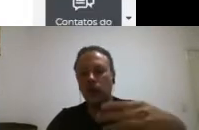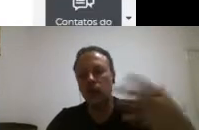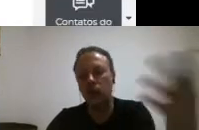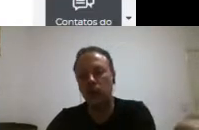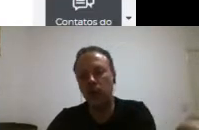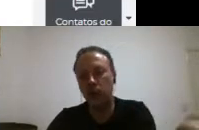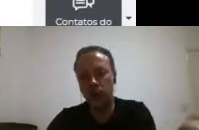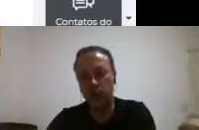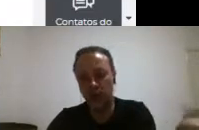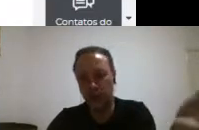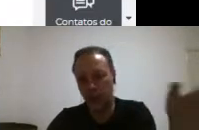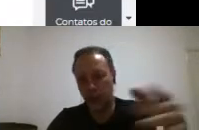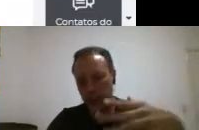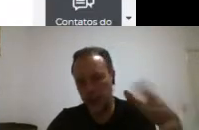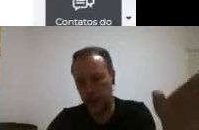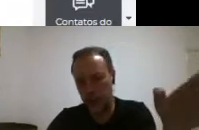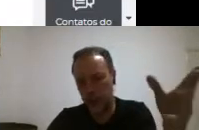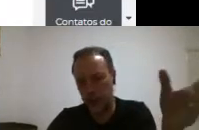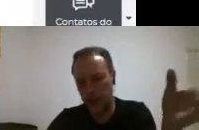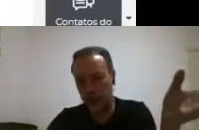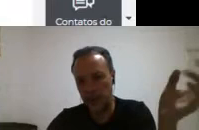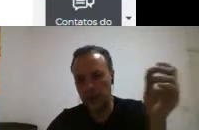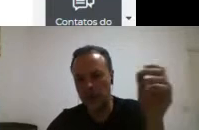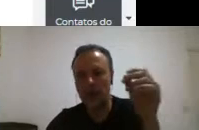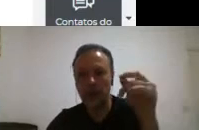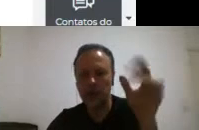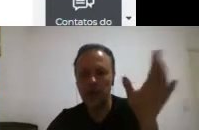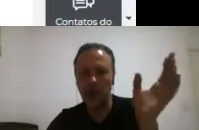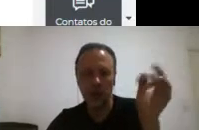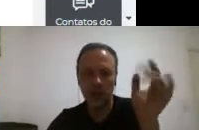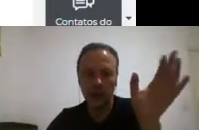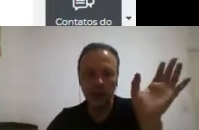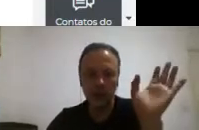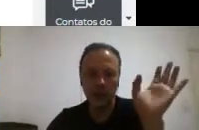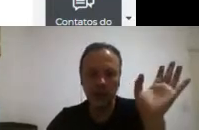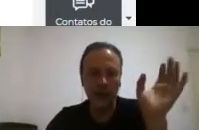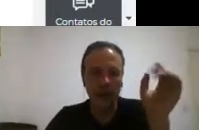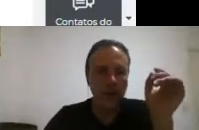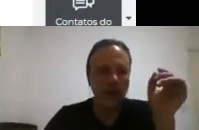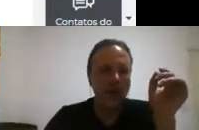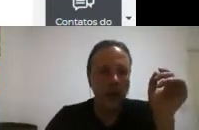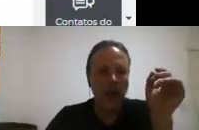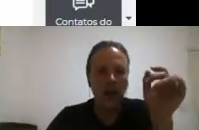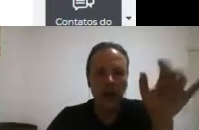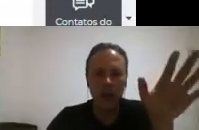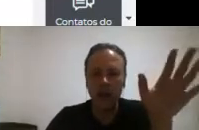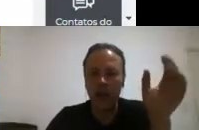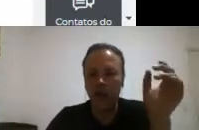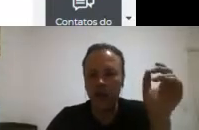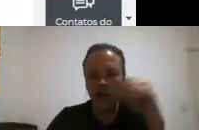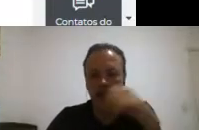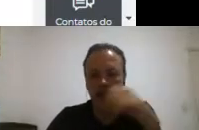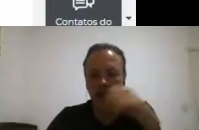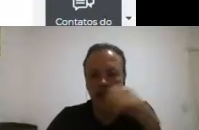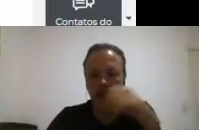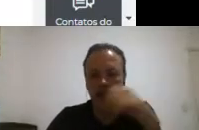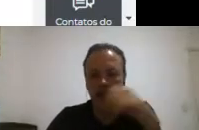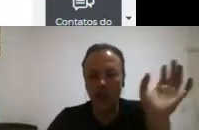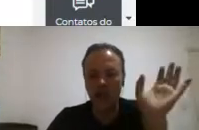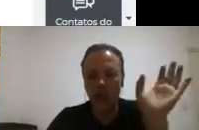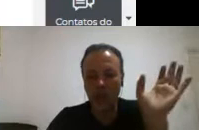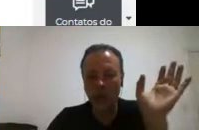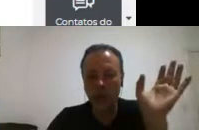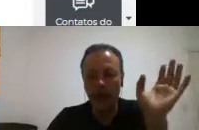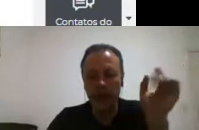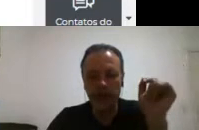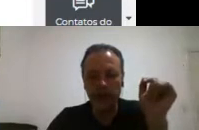aula, ou o programinha que eu vou dar para vocês baixarem, sei lá, vamos ver o que dá para fazer. Mas é aqui que eu vou postar, tudo bem?